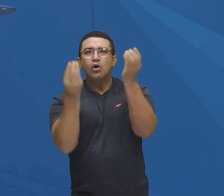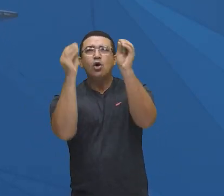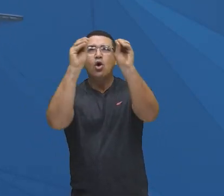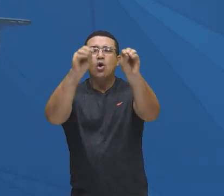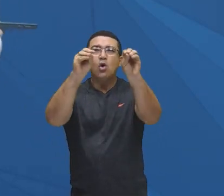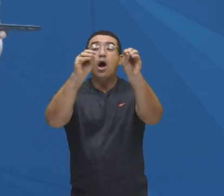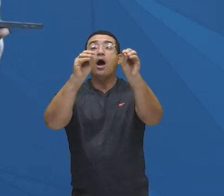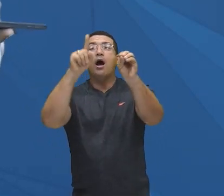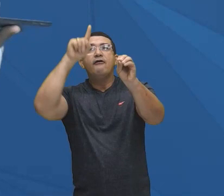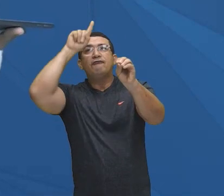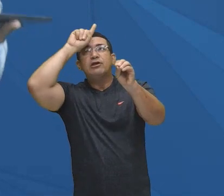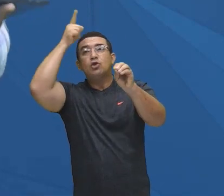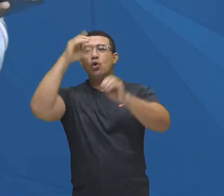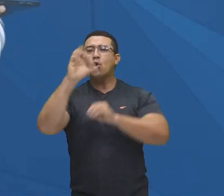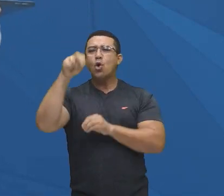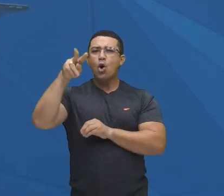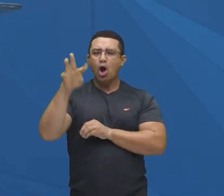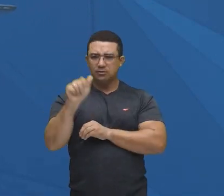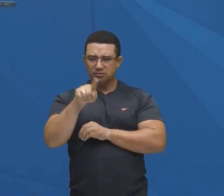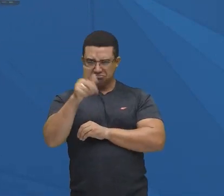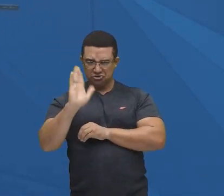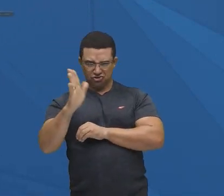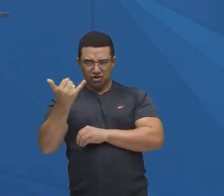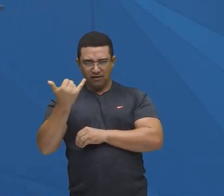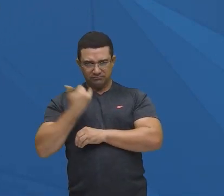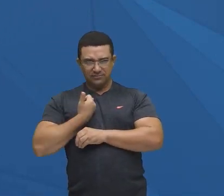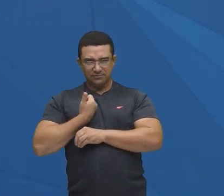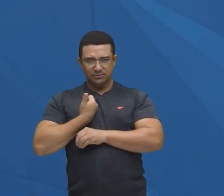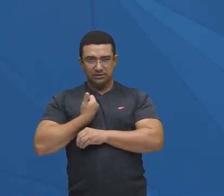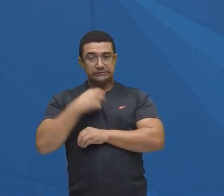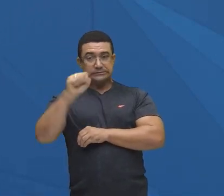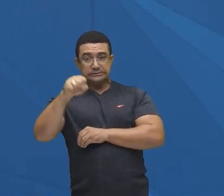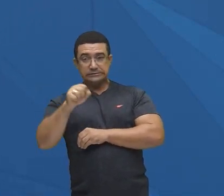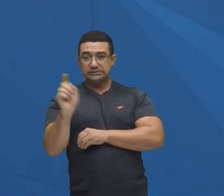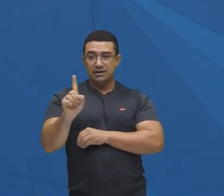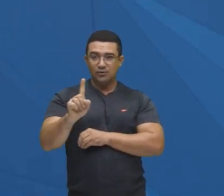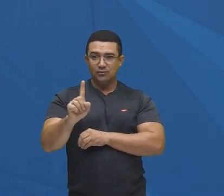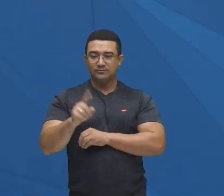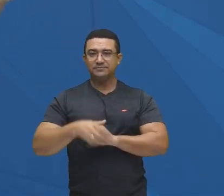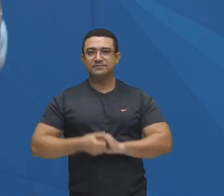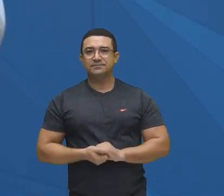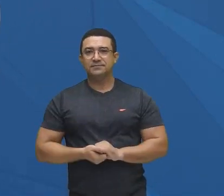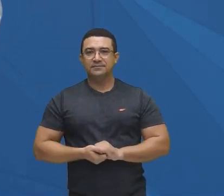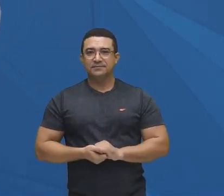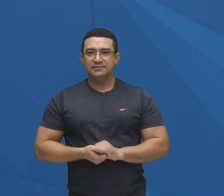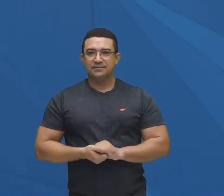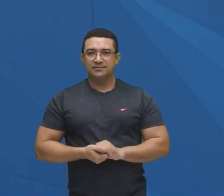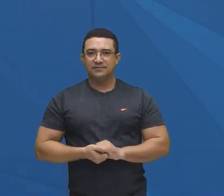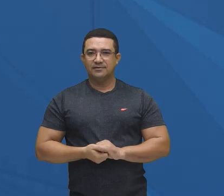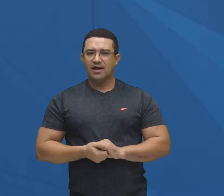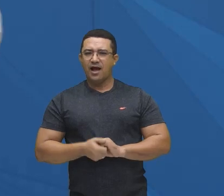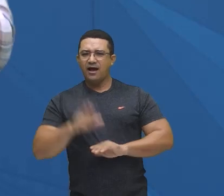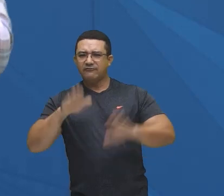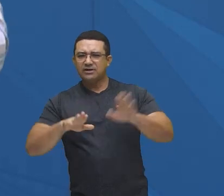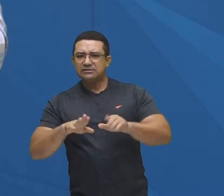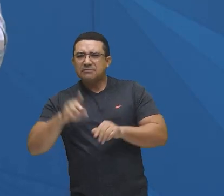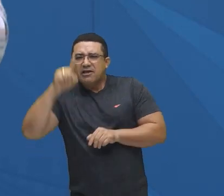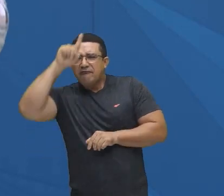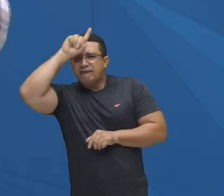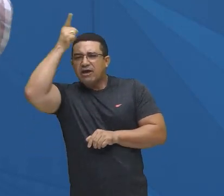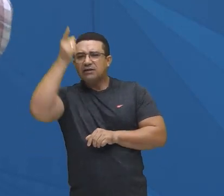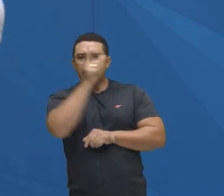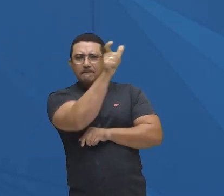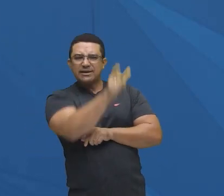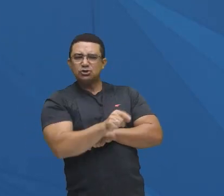criou uma conta fake. Diz pra mim, sim ou não? Você já criou esse personagem que não